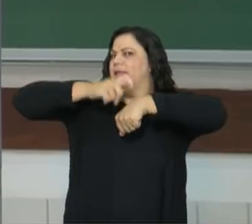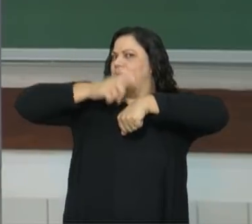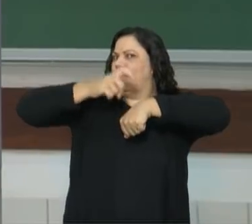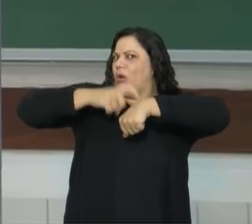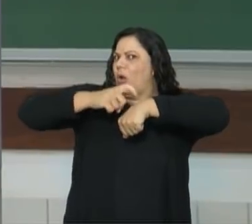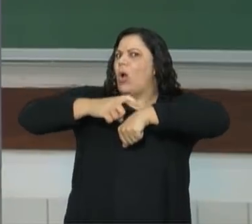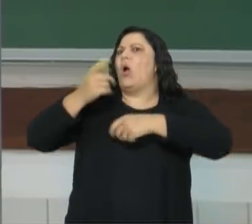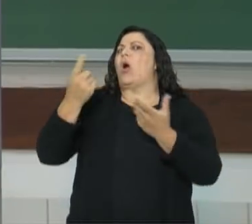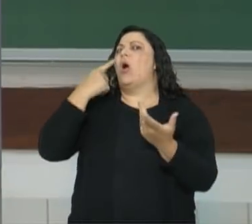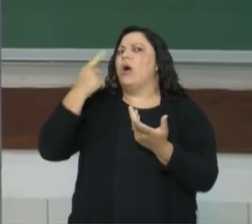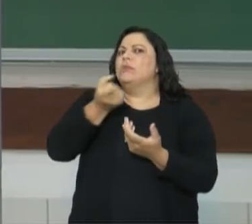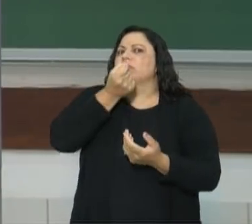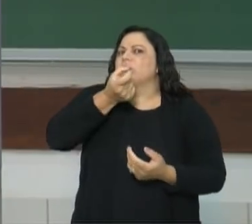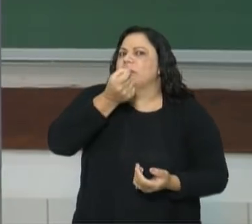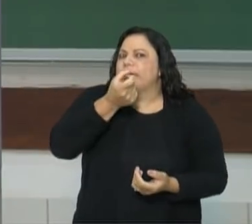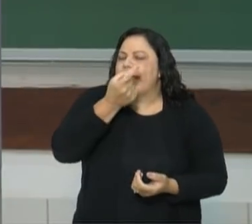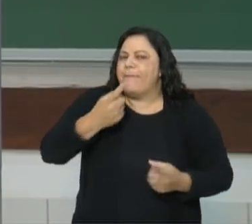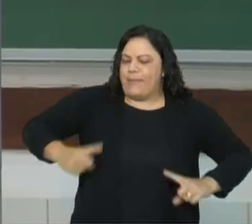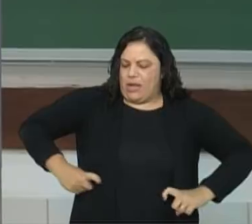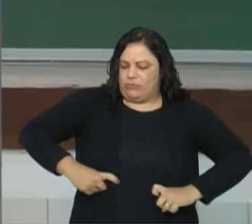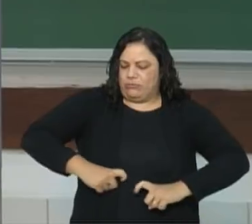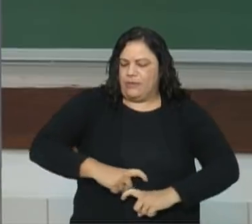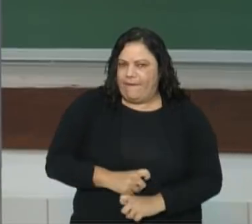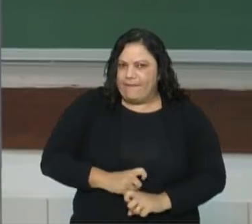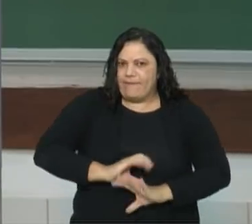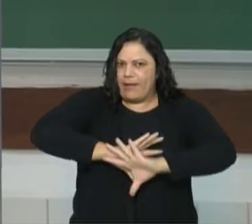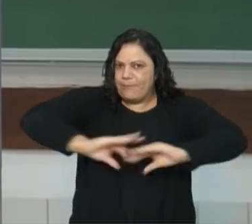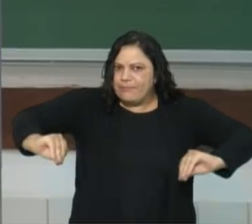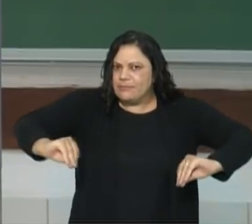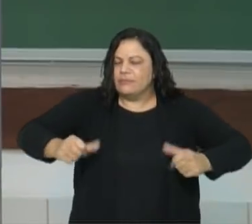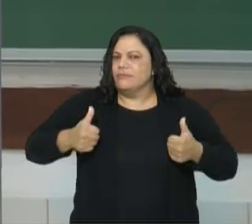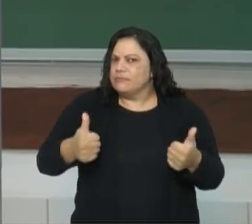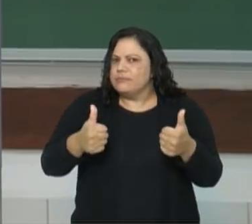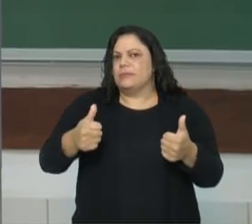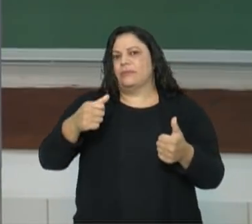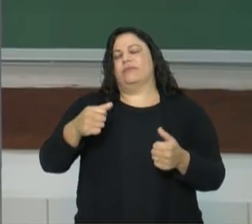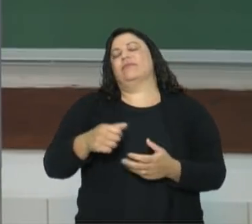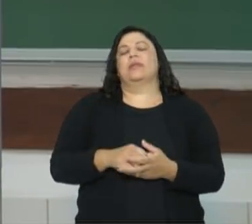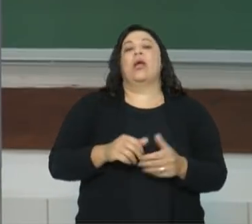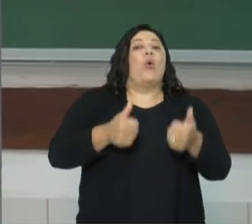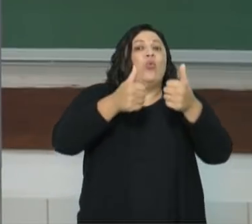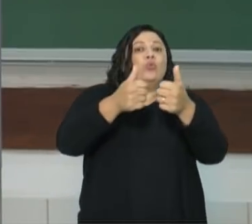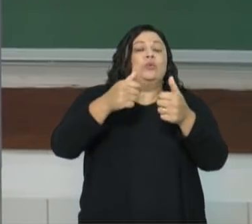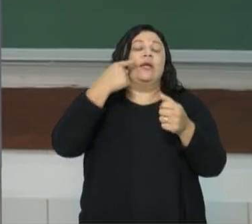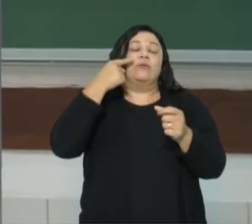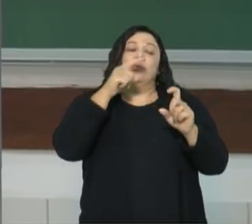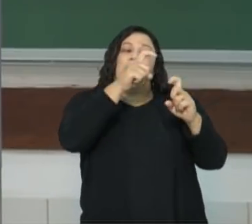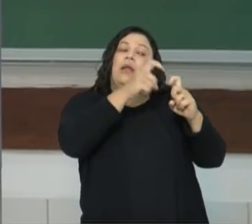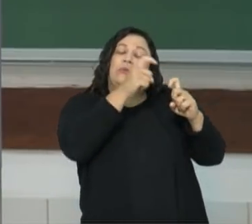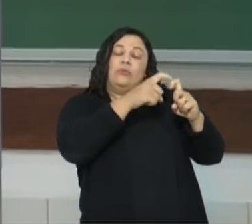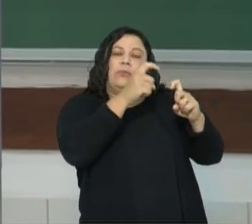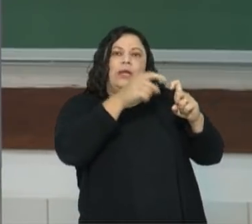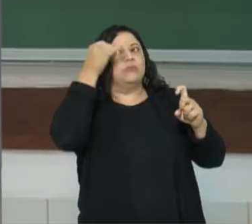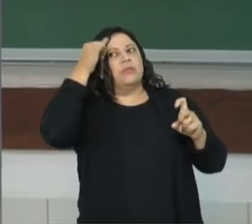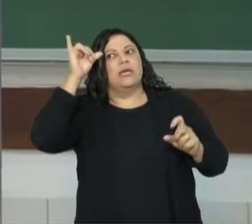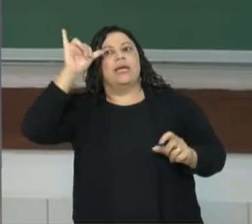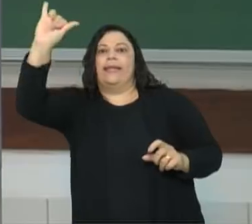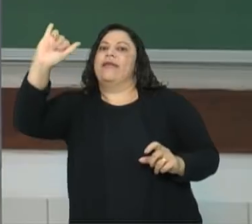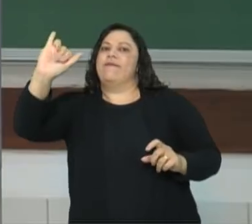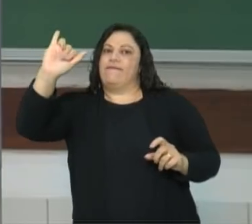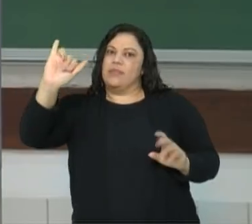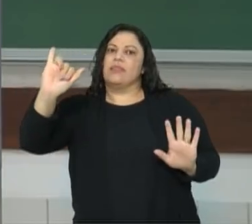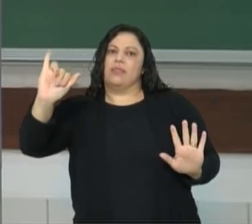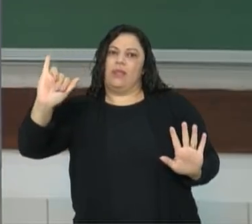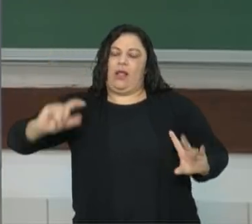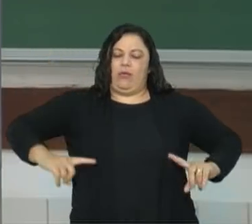procure lá a unidade de saúde para recomendar o vermífugo adequado e tomar como prevenção. Não é que ele vai te impedir